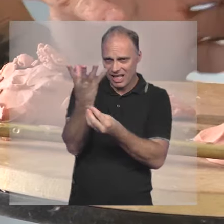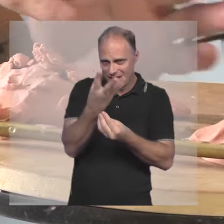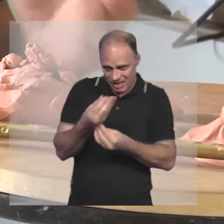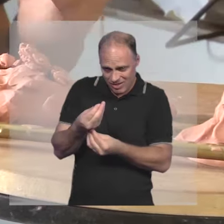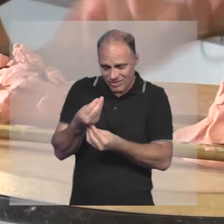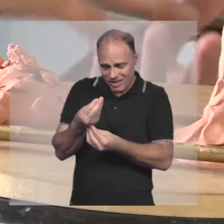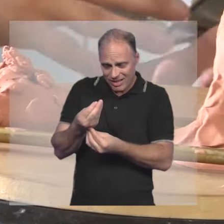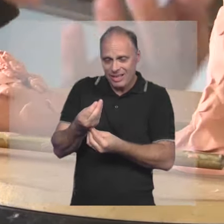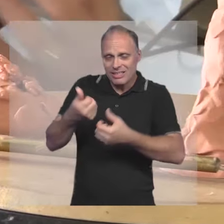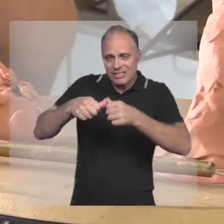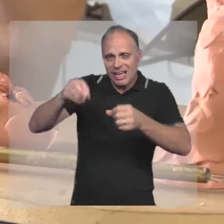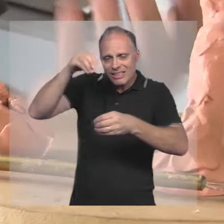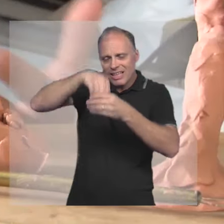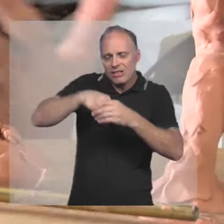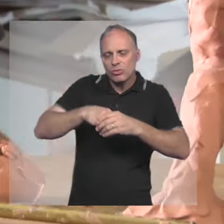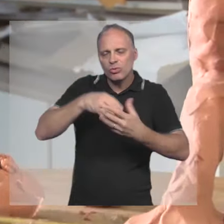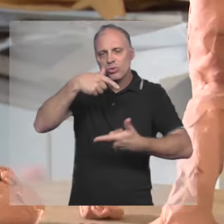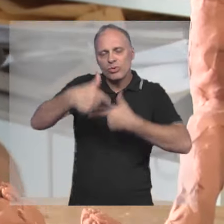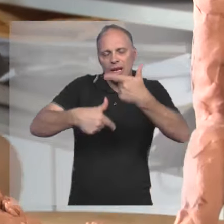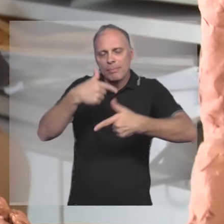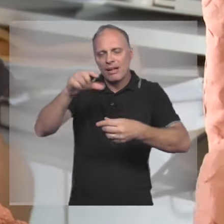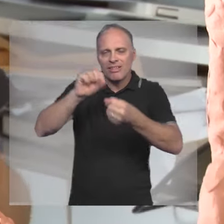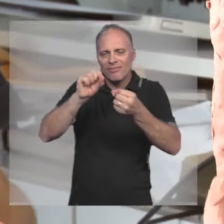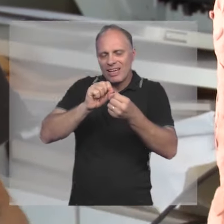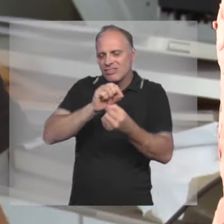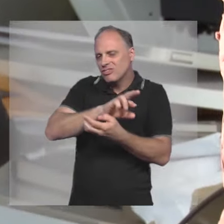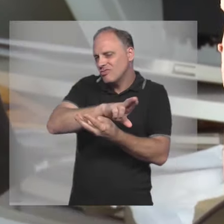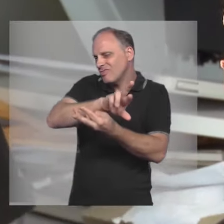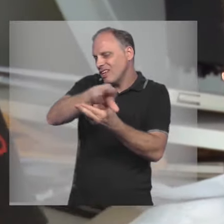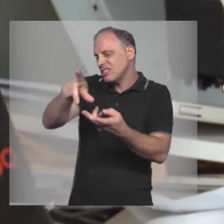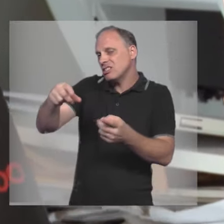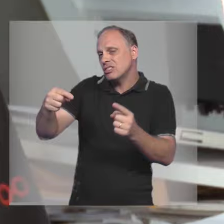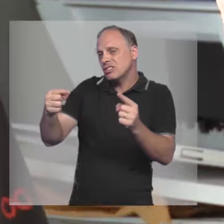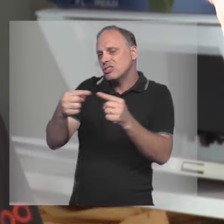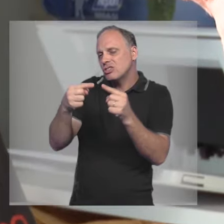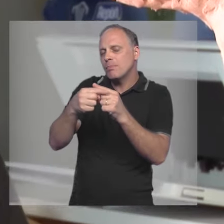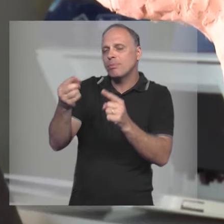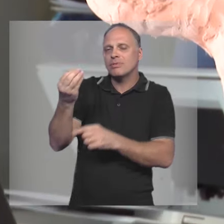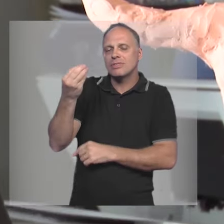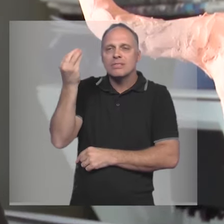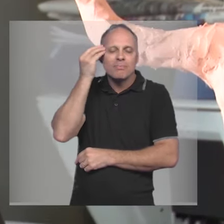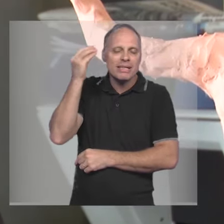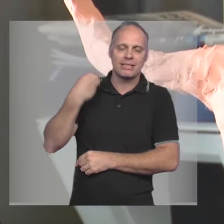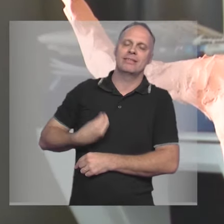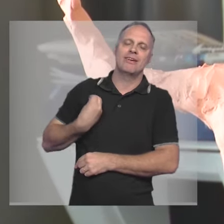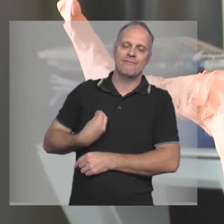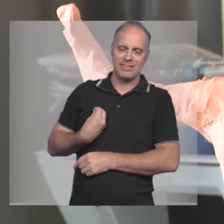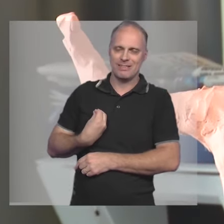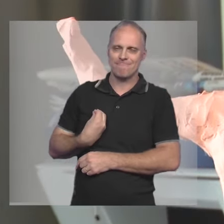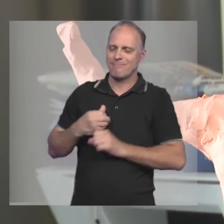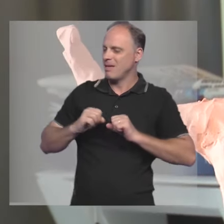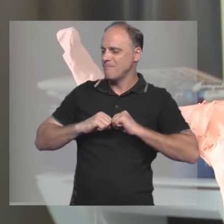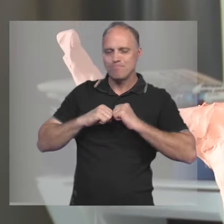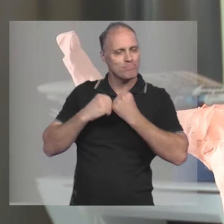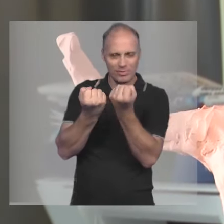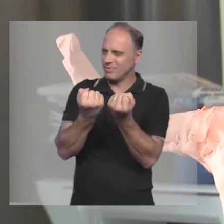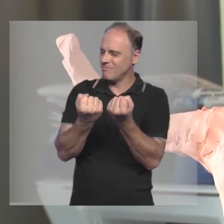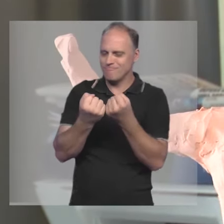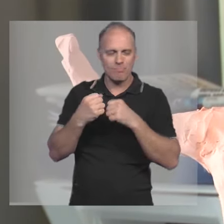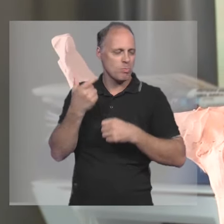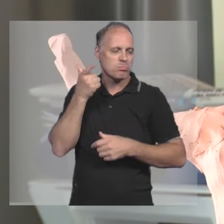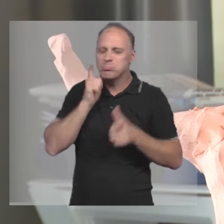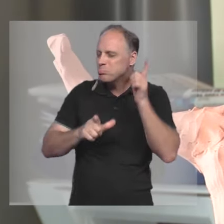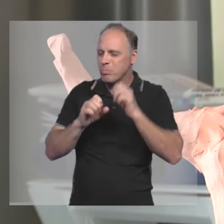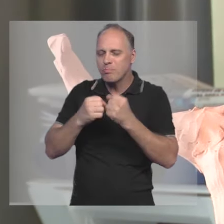partir do momento que o nosso trabalho artístico ele é resultado de uma série de vivências. É impossível eu estar